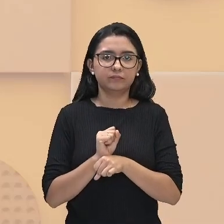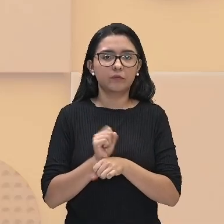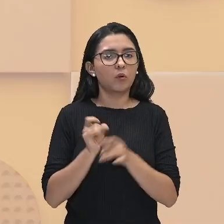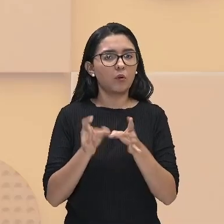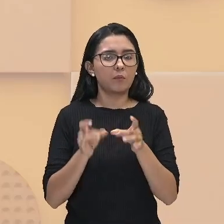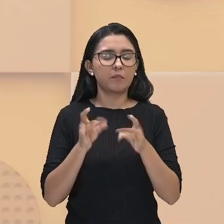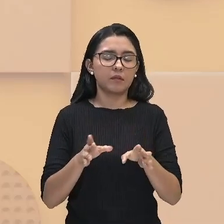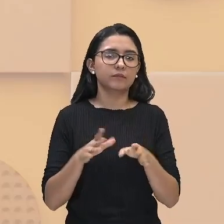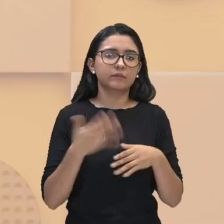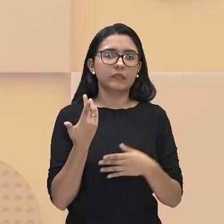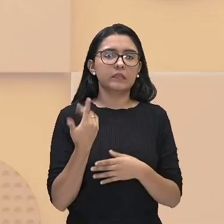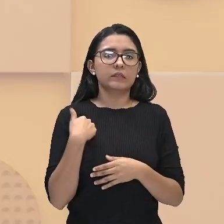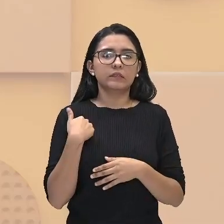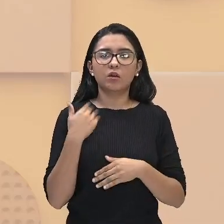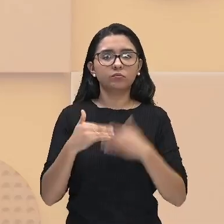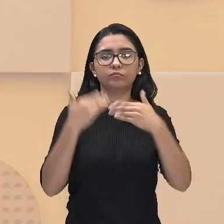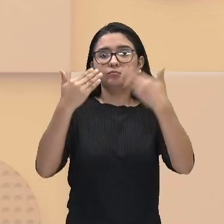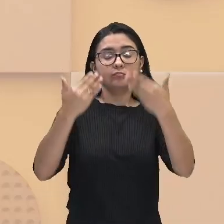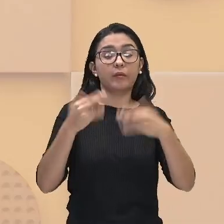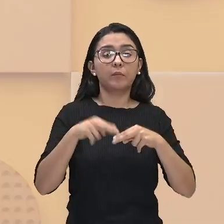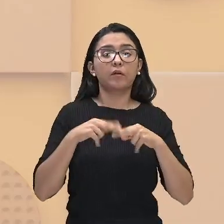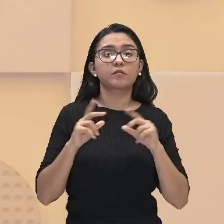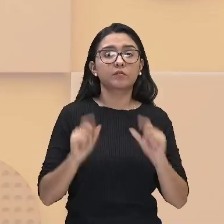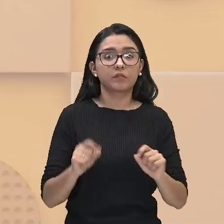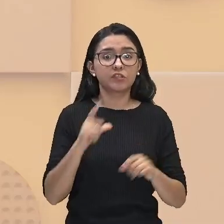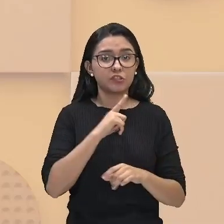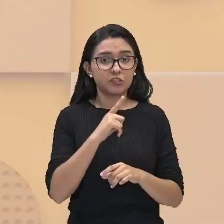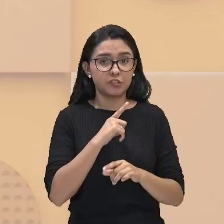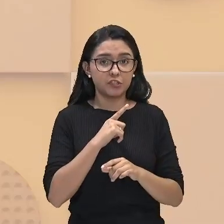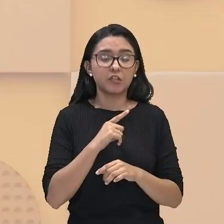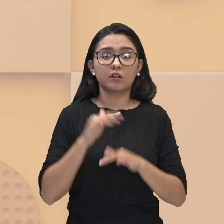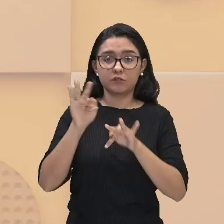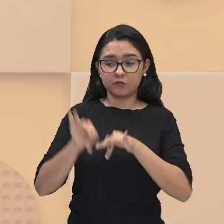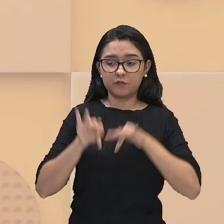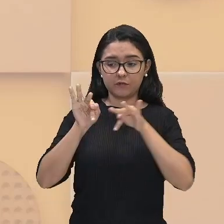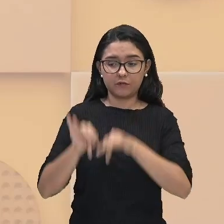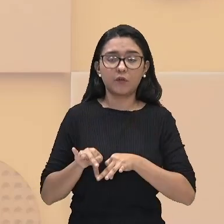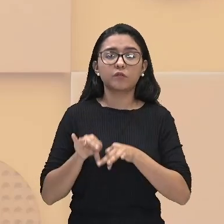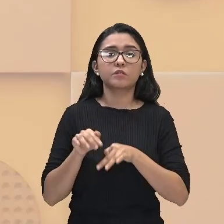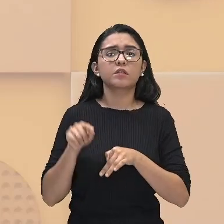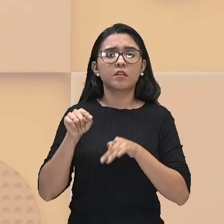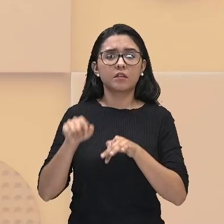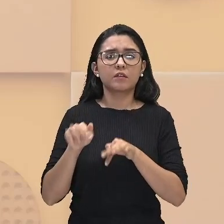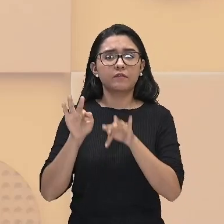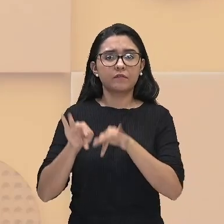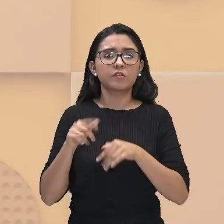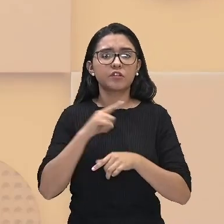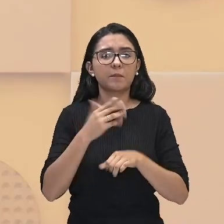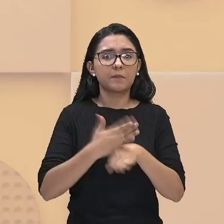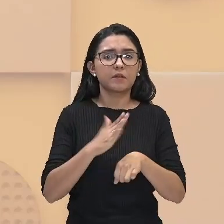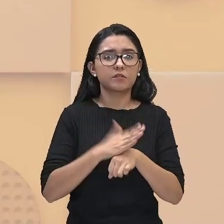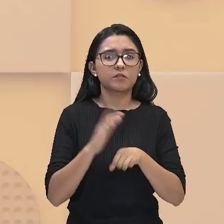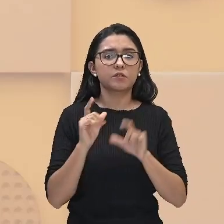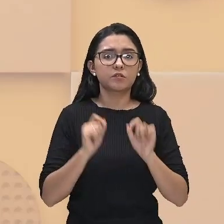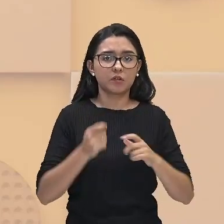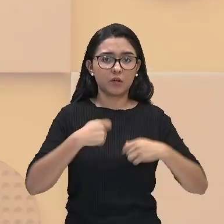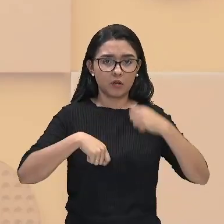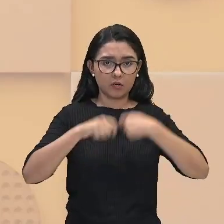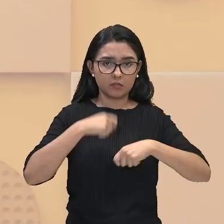ele não era dinâmico, até porque haviam os feudos e nesses feudos havia a prática da economia